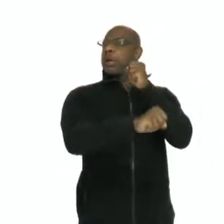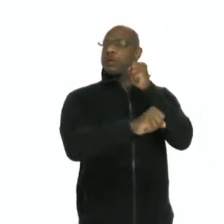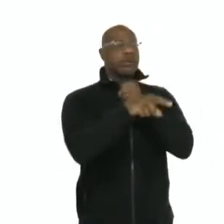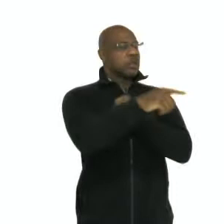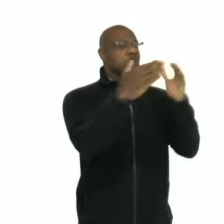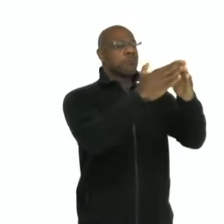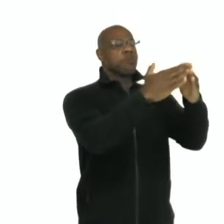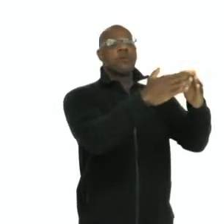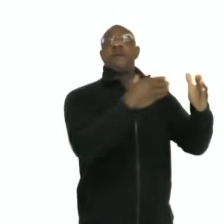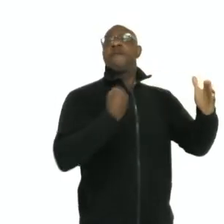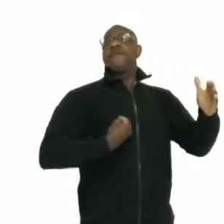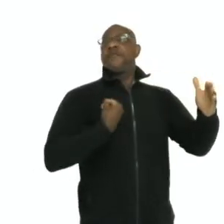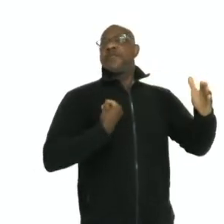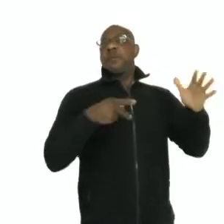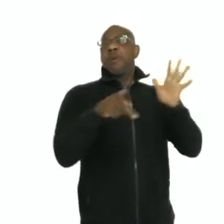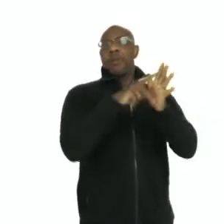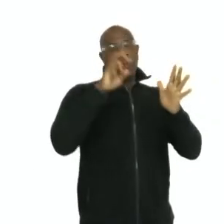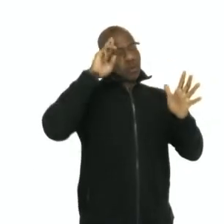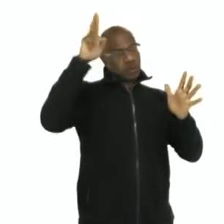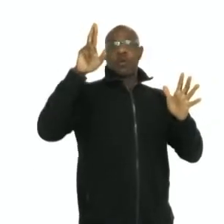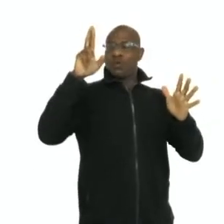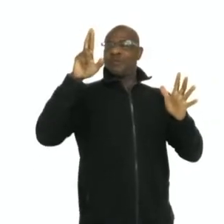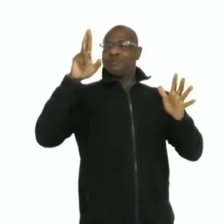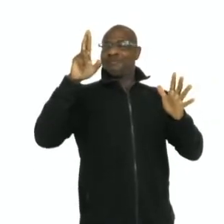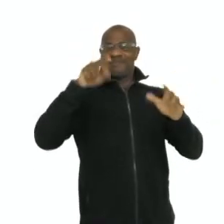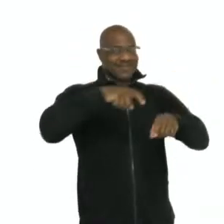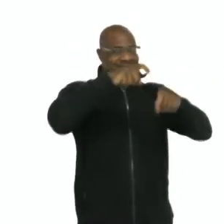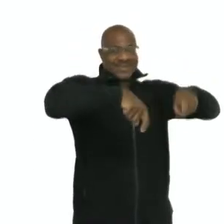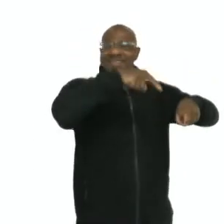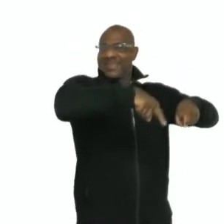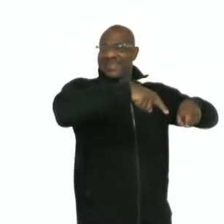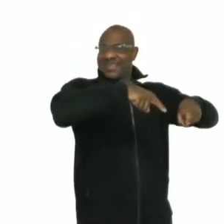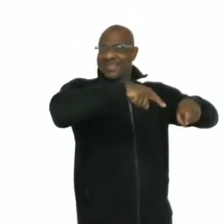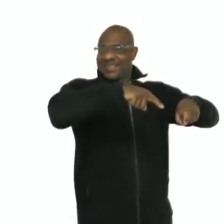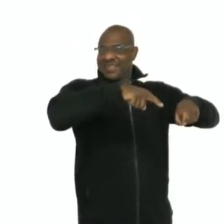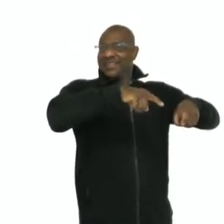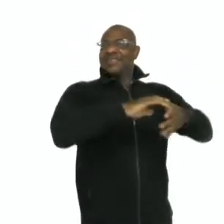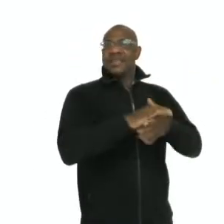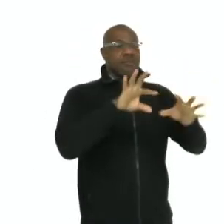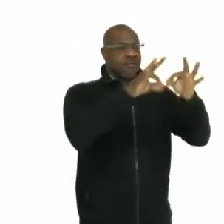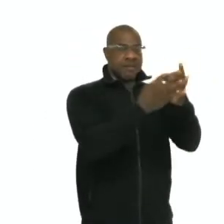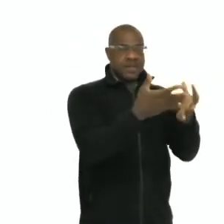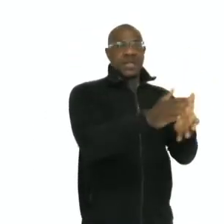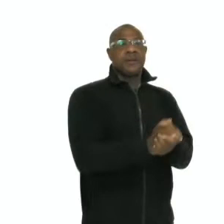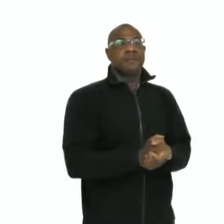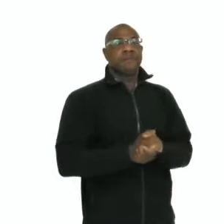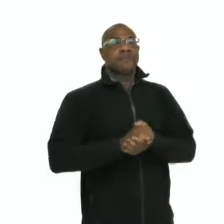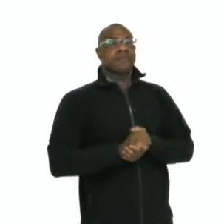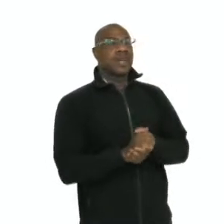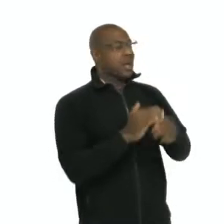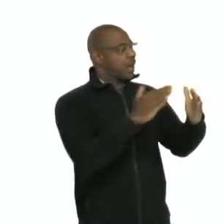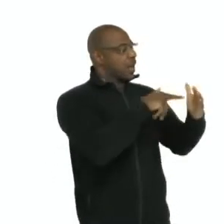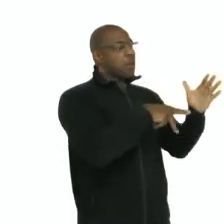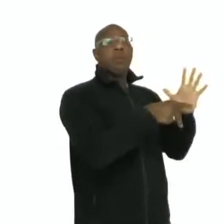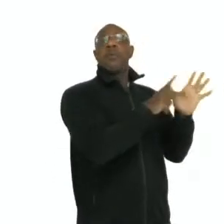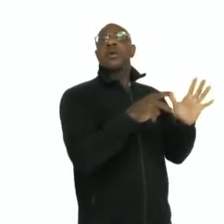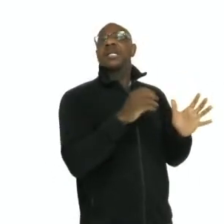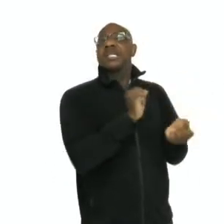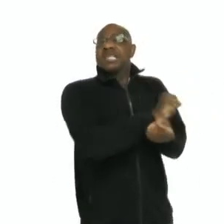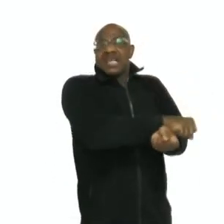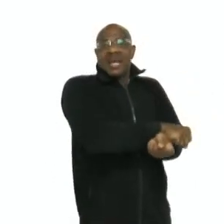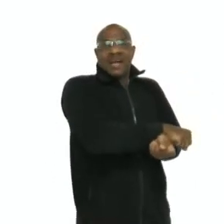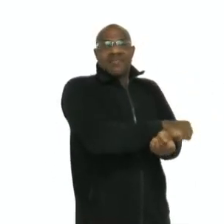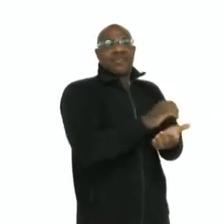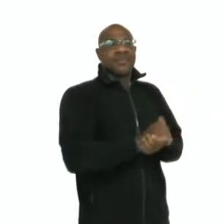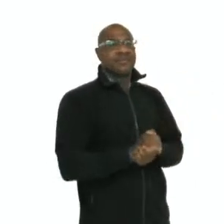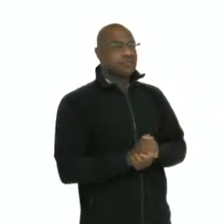o senhor de engenho e a sua família, a senzala, onde ficavam os escravos, né? E